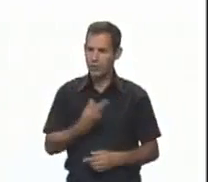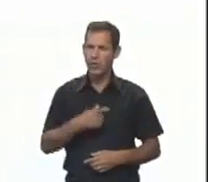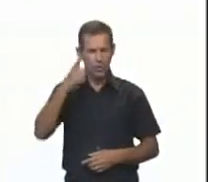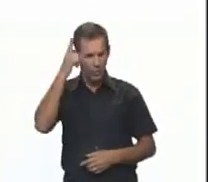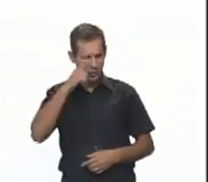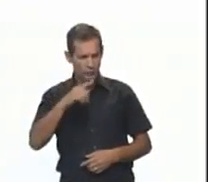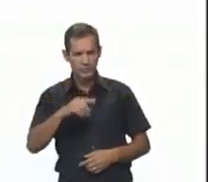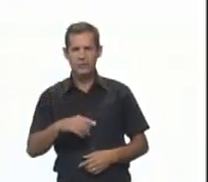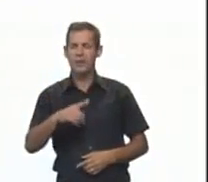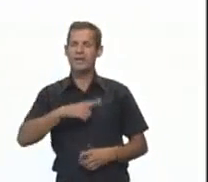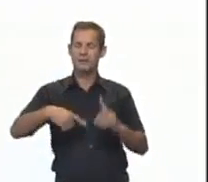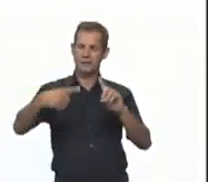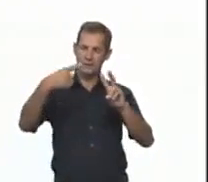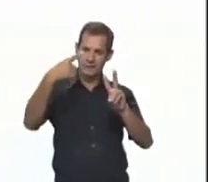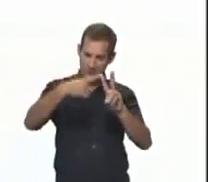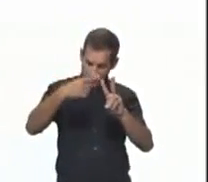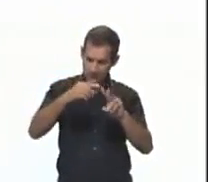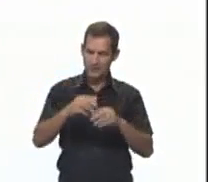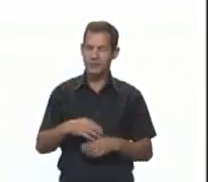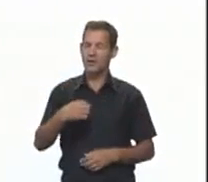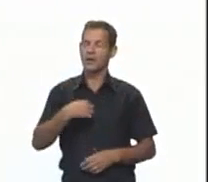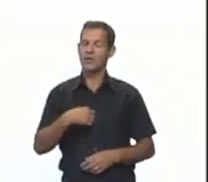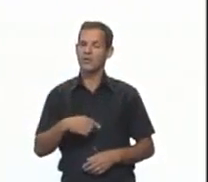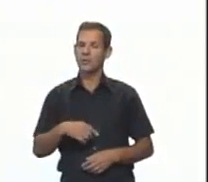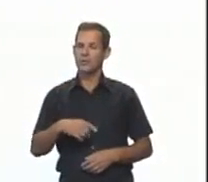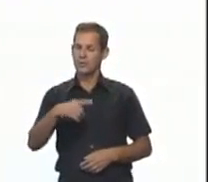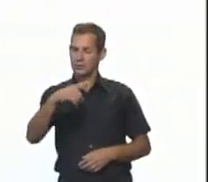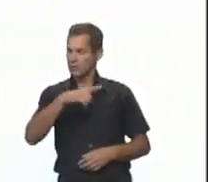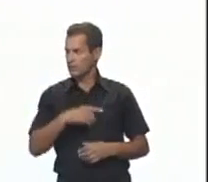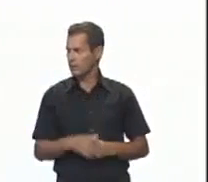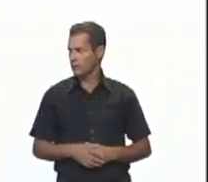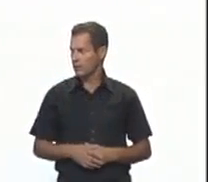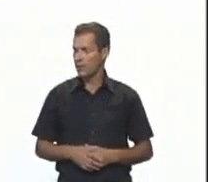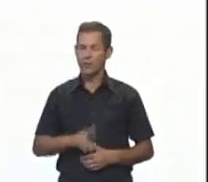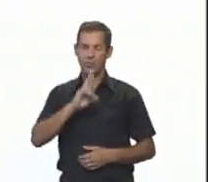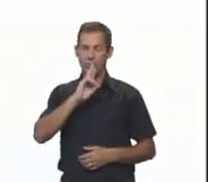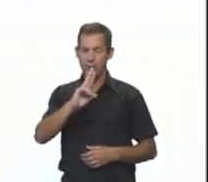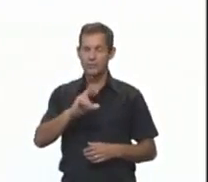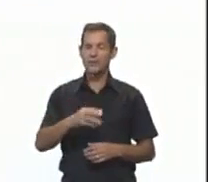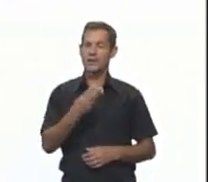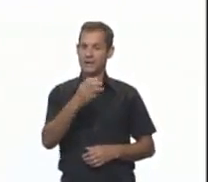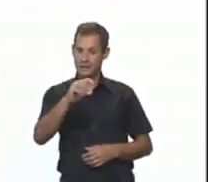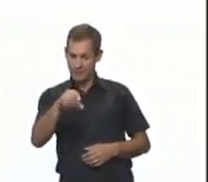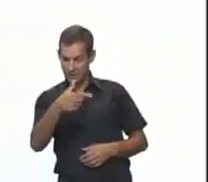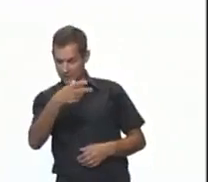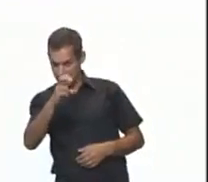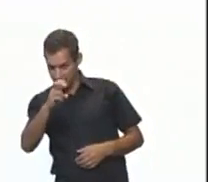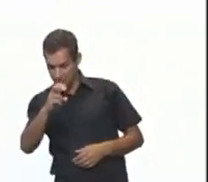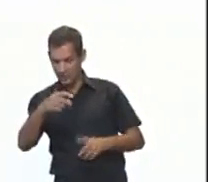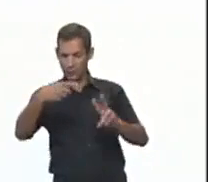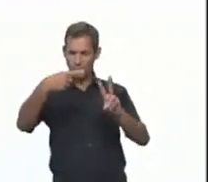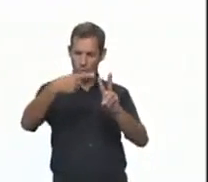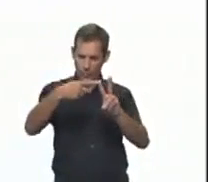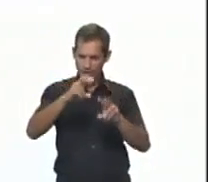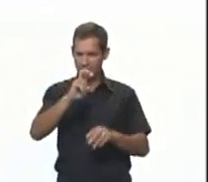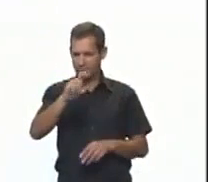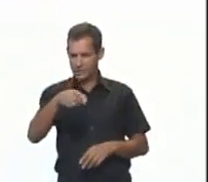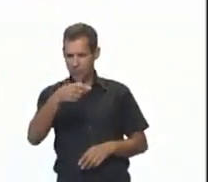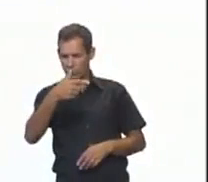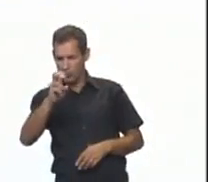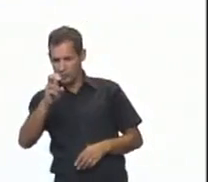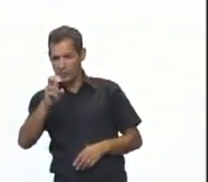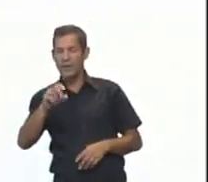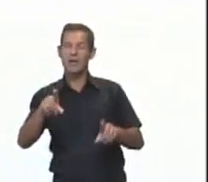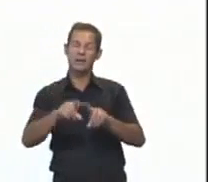gente consegue, então, tirar a raiz quadrada. Eu vou ter um módulo, né, desse resultado. 30,25, a raiz quadrada é